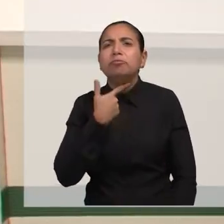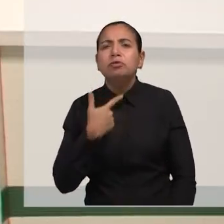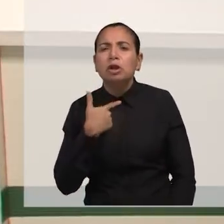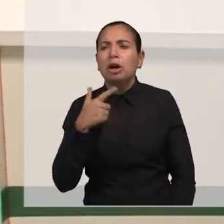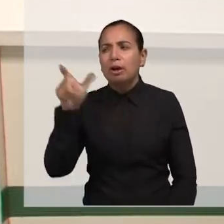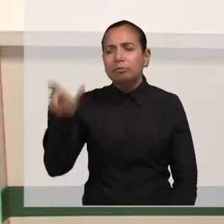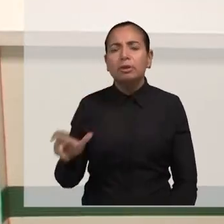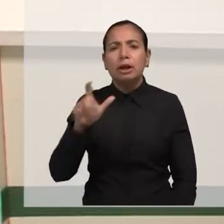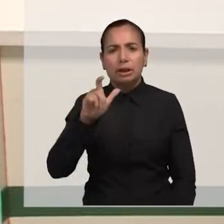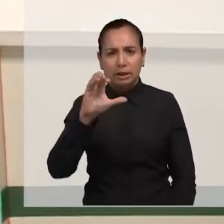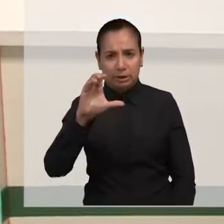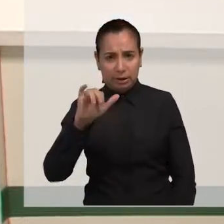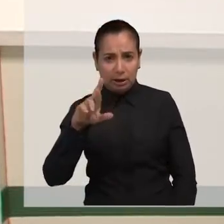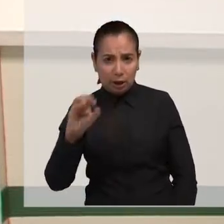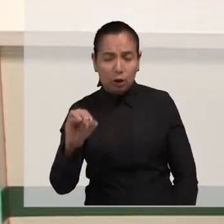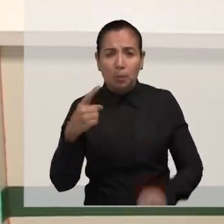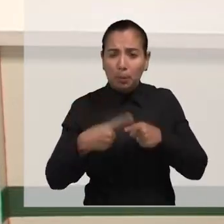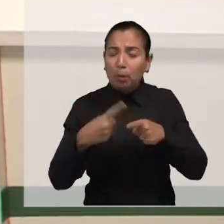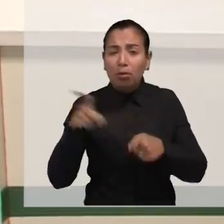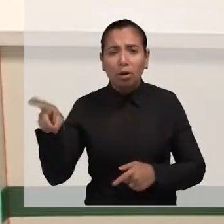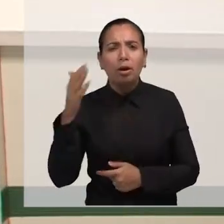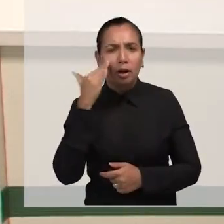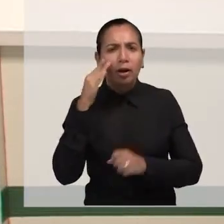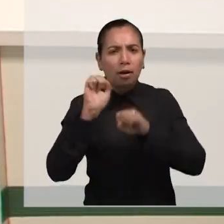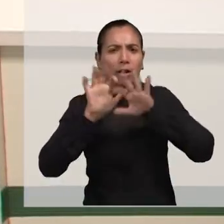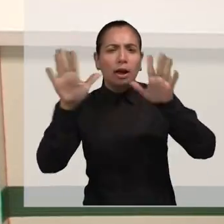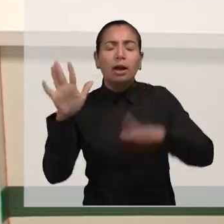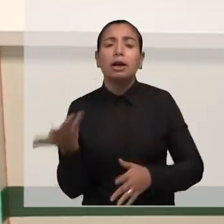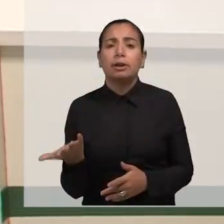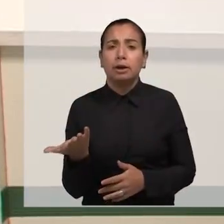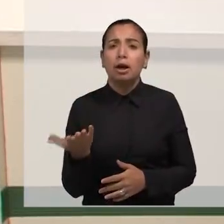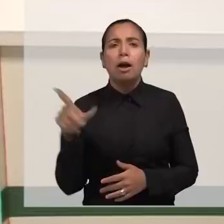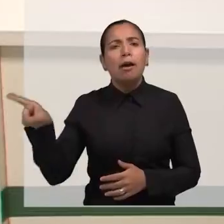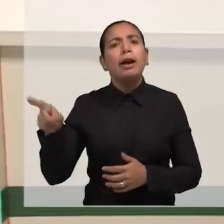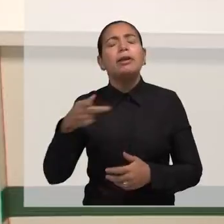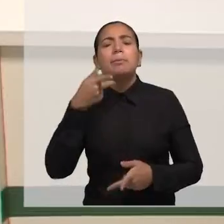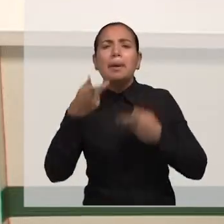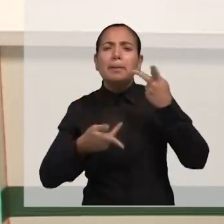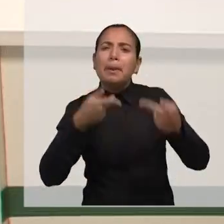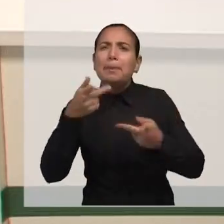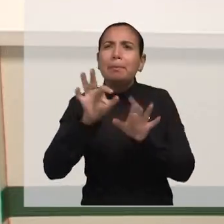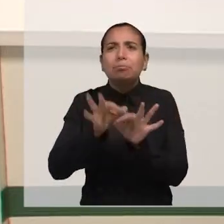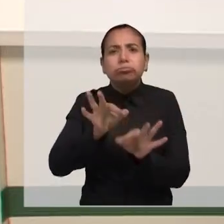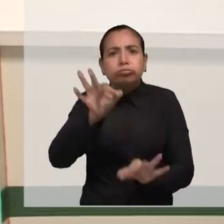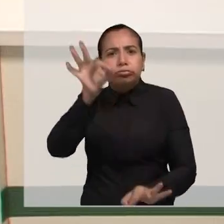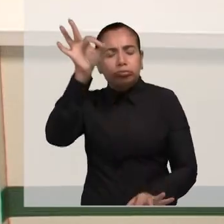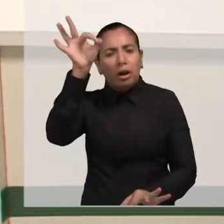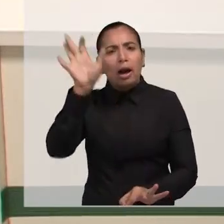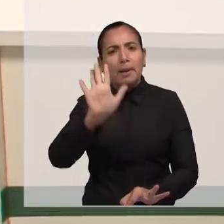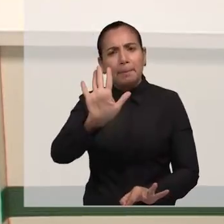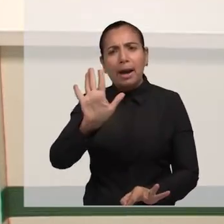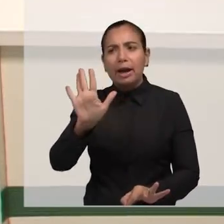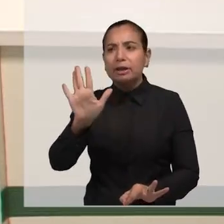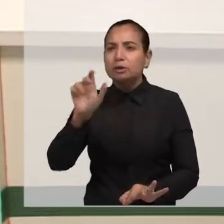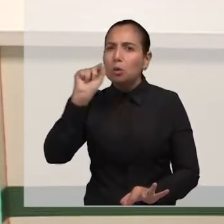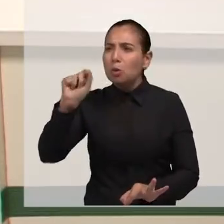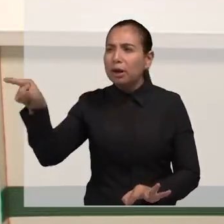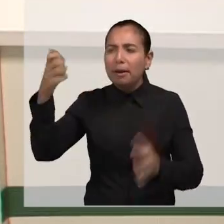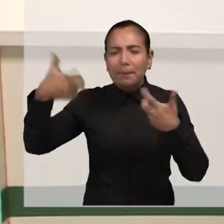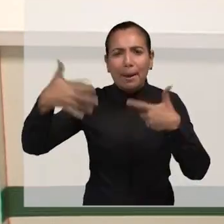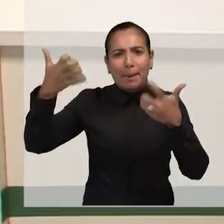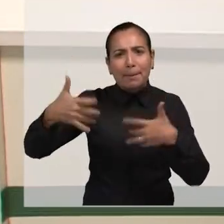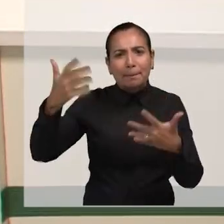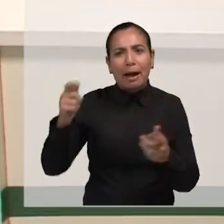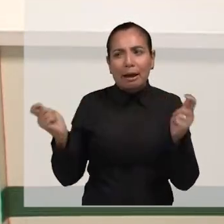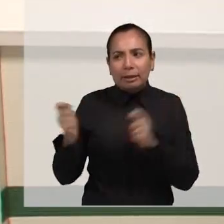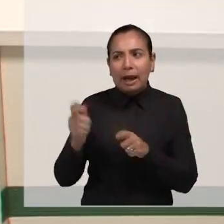Ciro, porque me parece que o Ciro também não compreende que, como ele fala muito, o que ele fala não dá para se colocar tudo, né? E